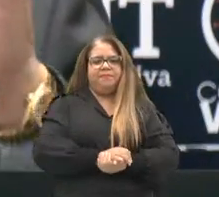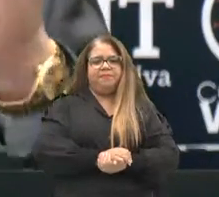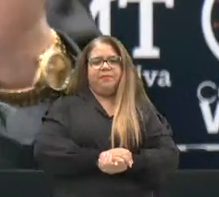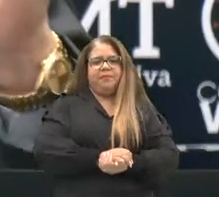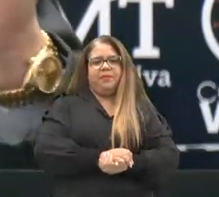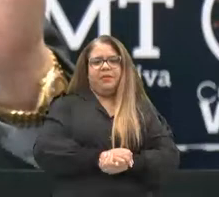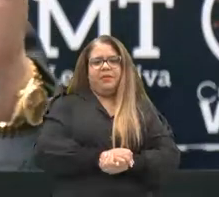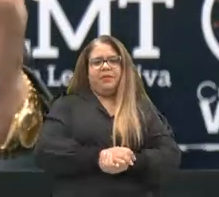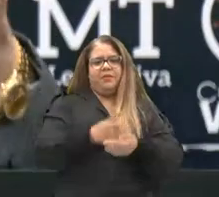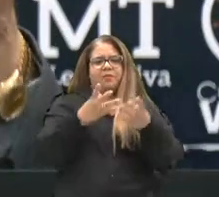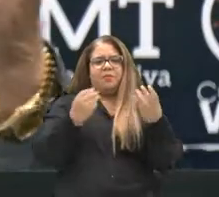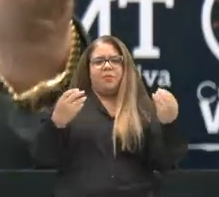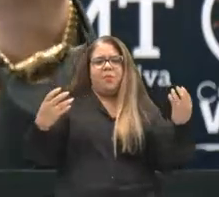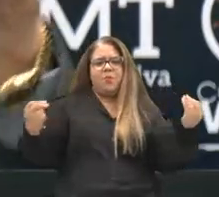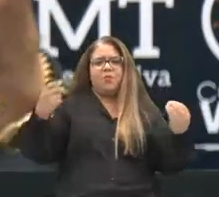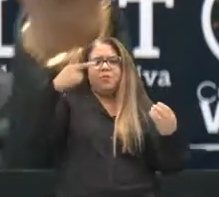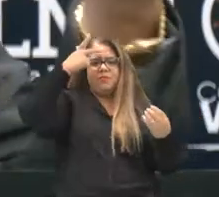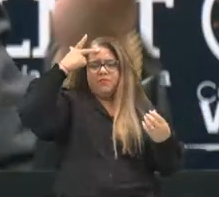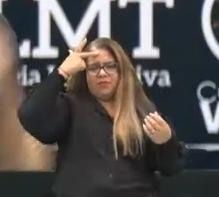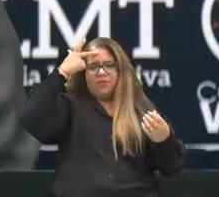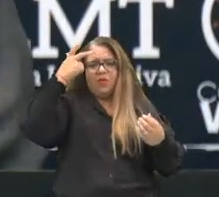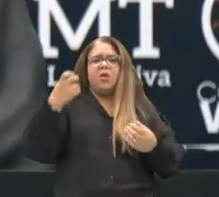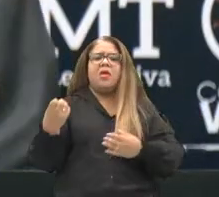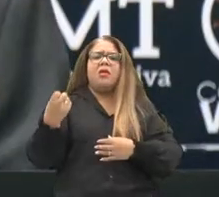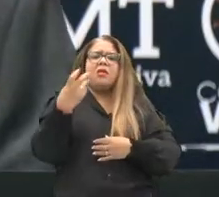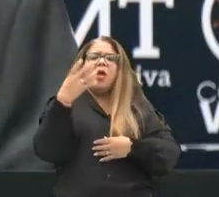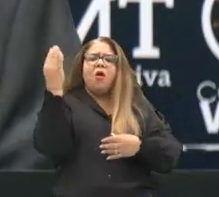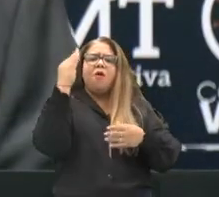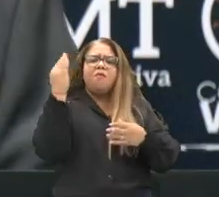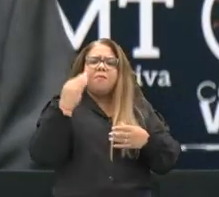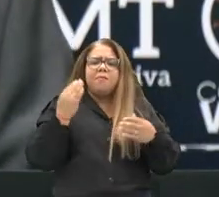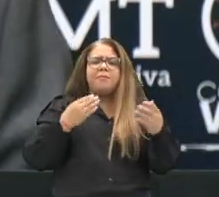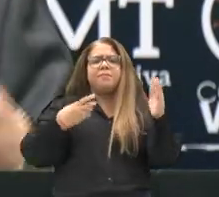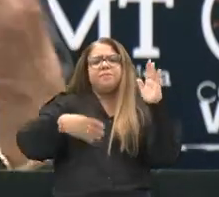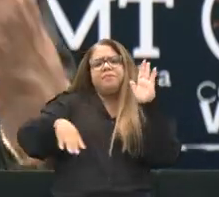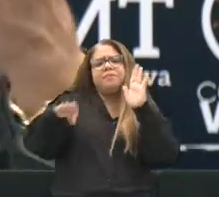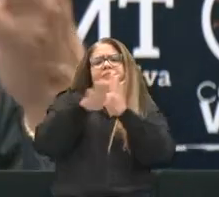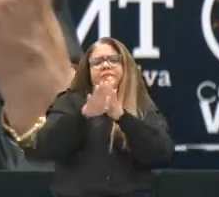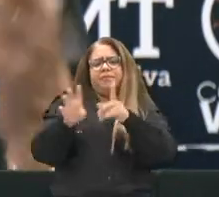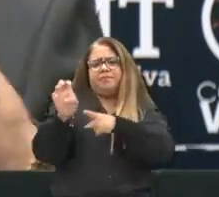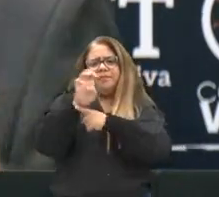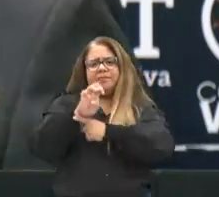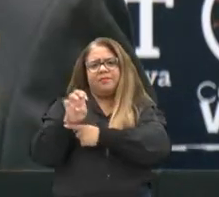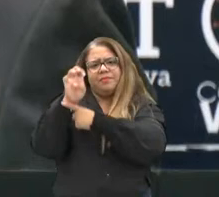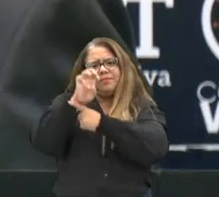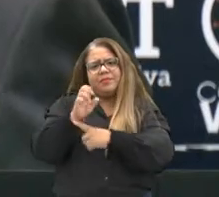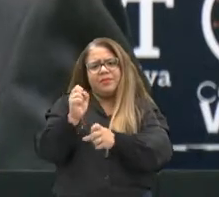e que muitas pessoas, sobretudo os novos brasileiros que chegaram ao nosso estado, que construímos